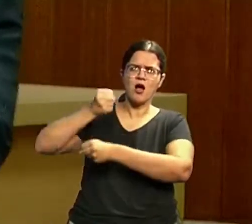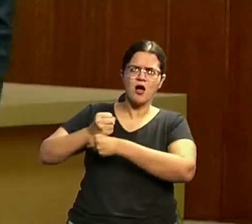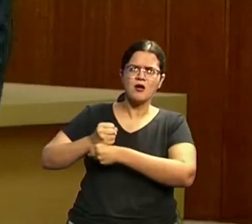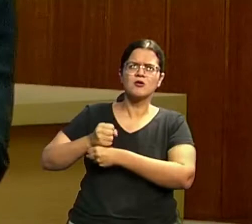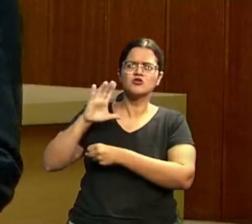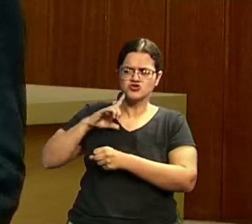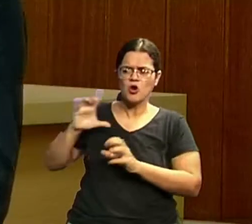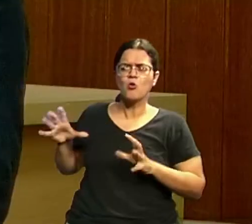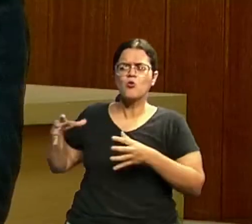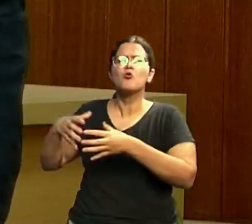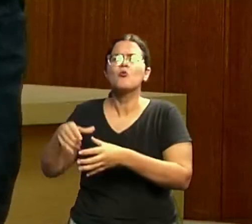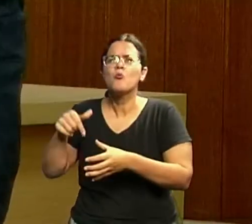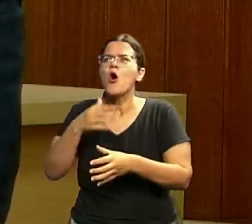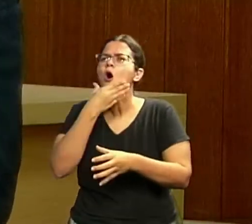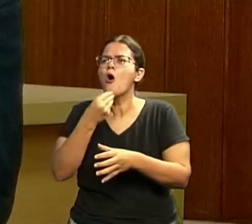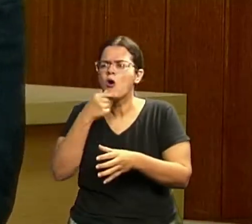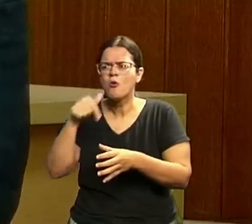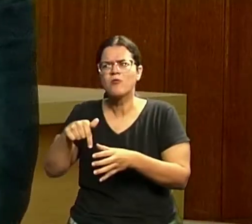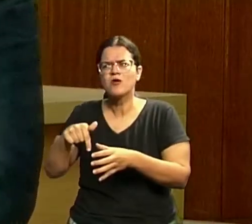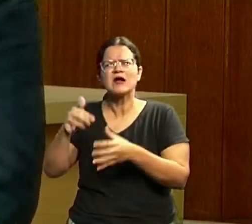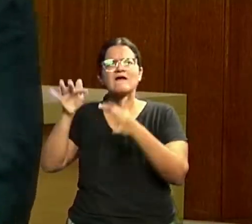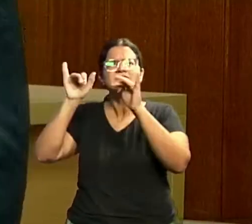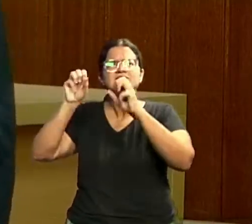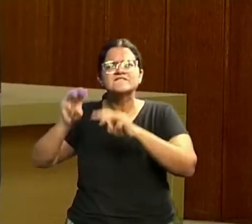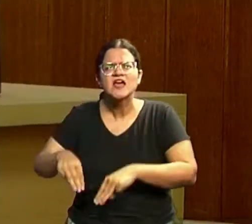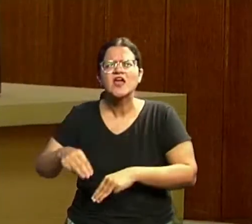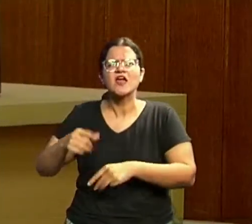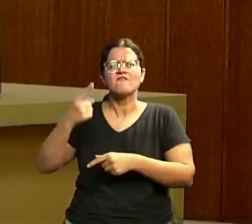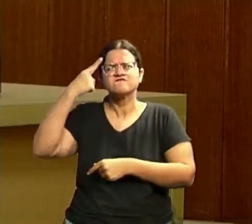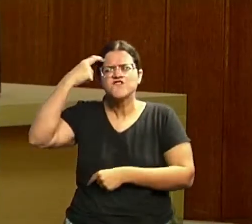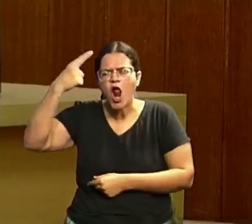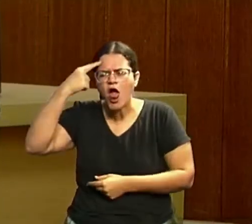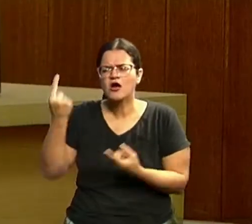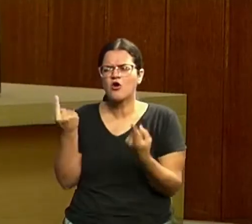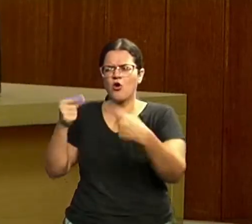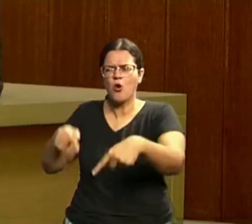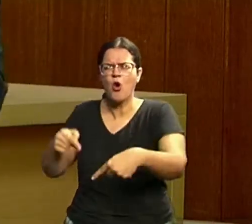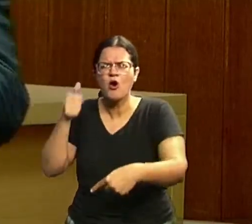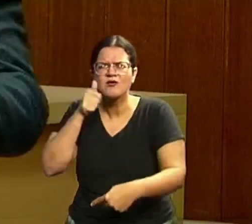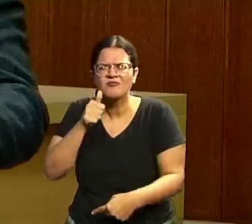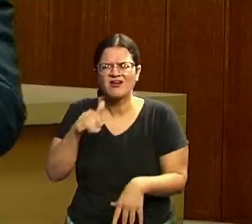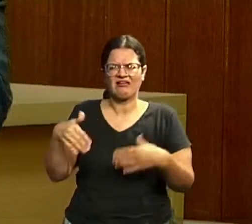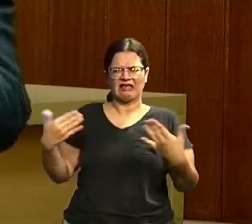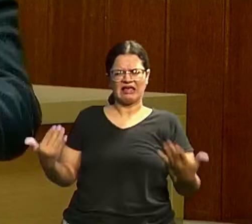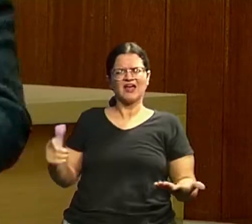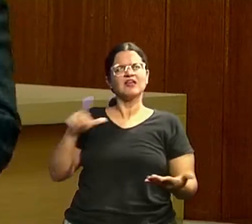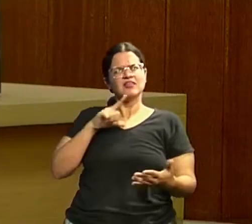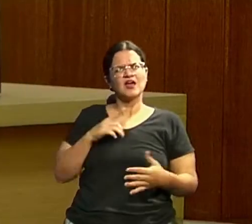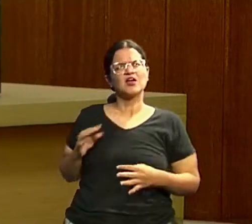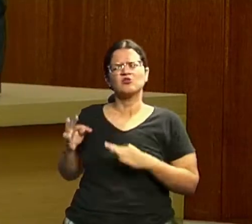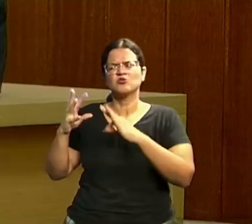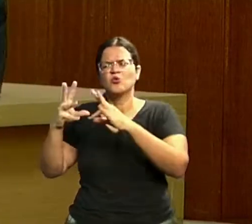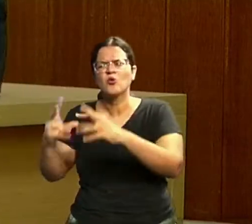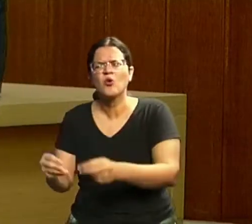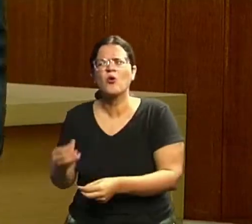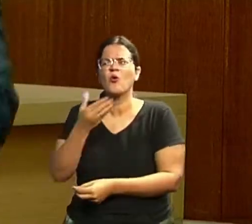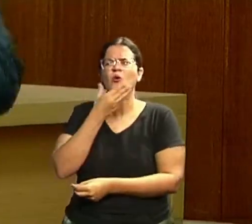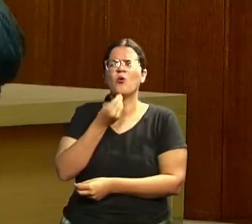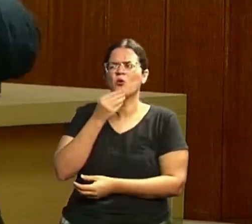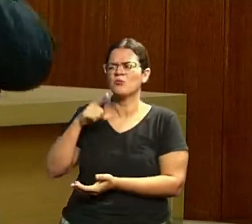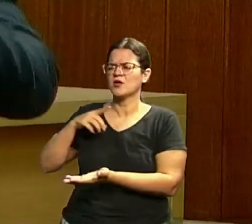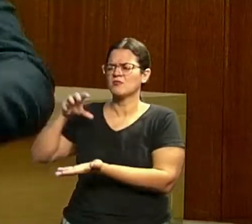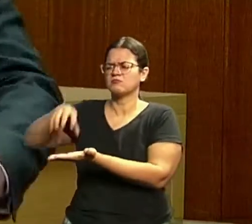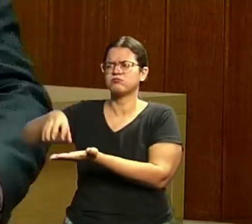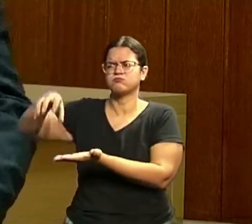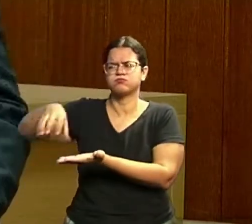um coletivo de homens pelo fim da violência contra a mulher. E aí tem homens de todas, várias